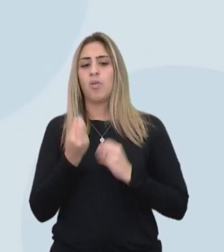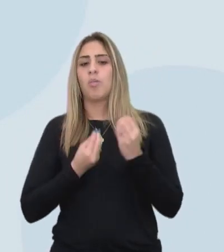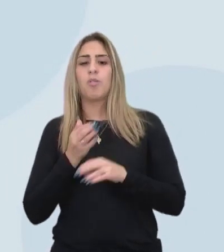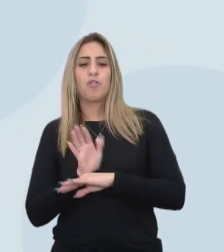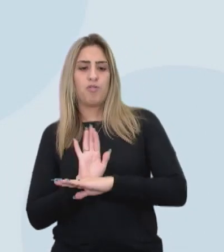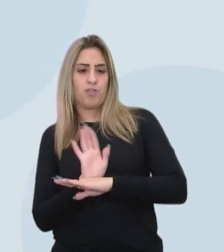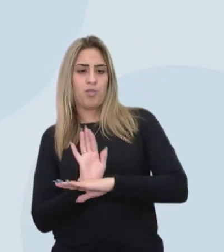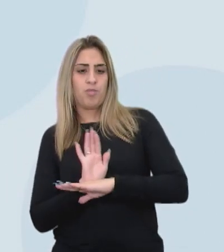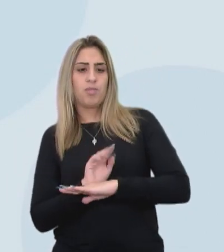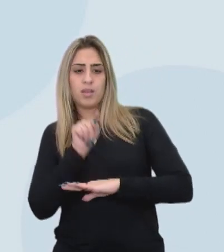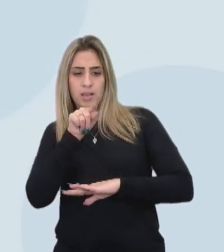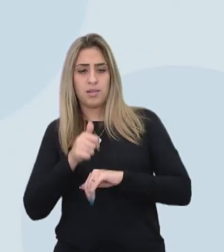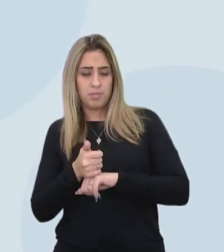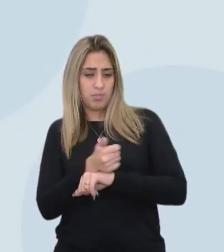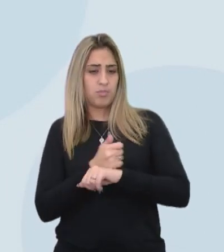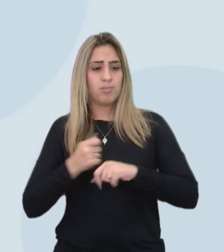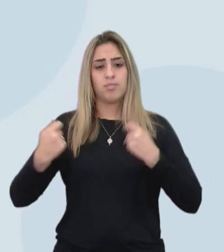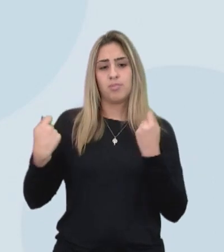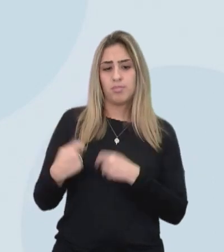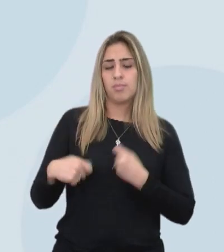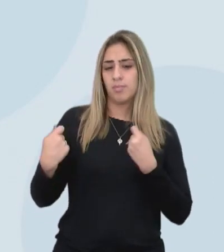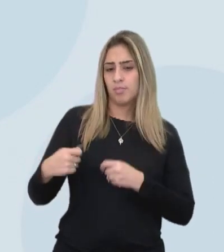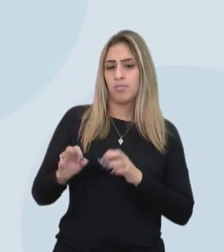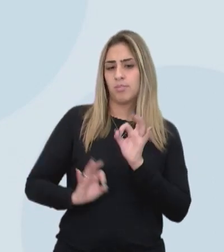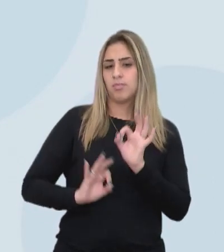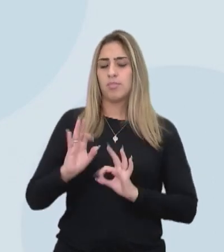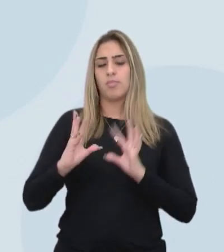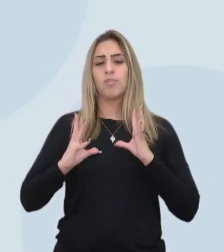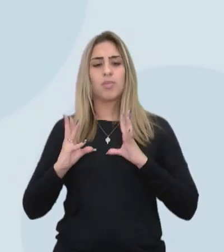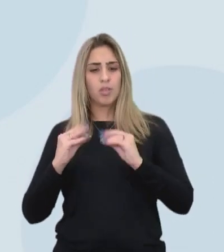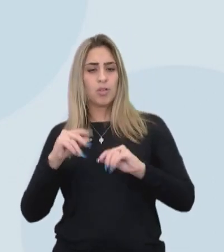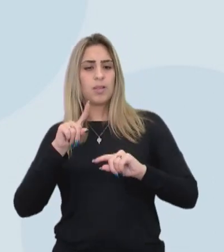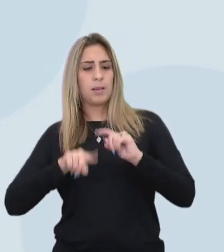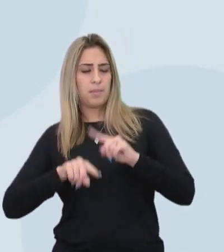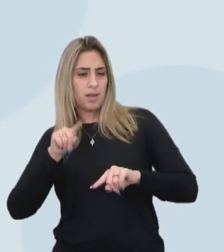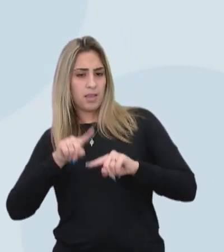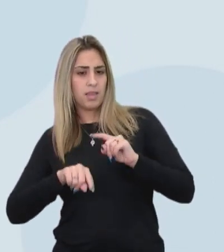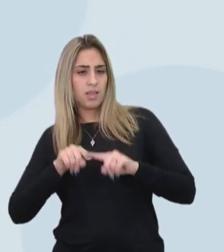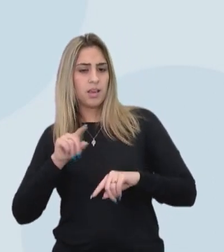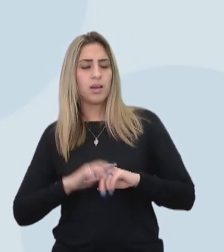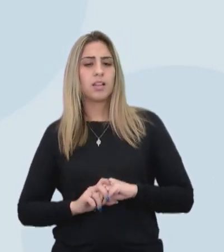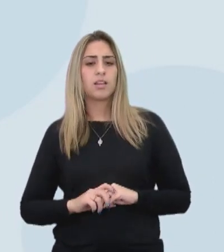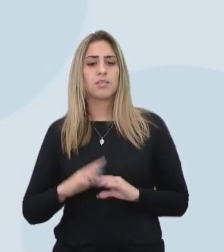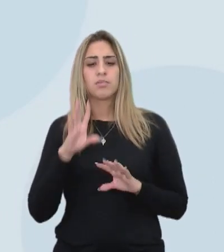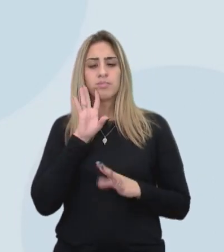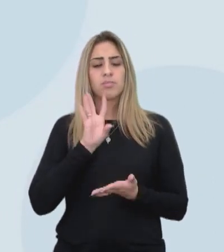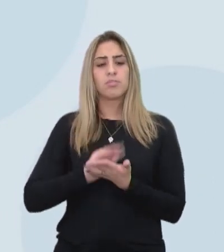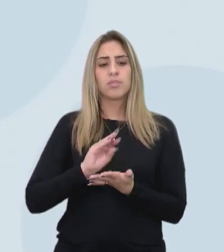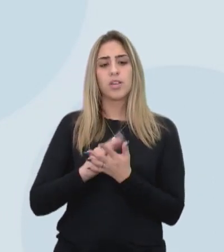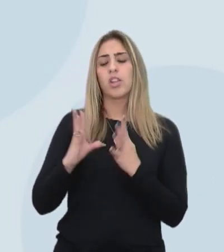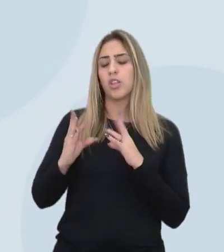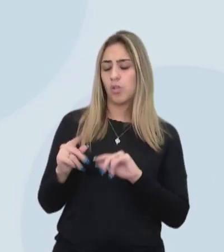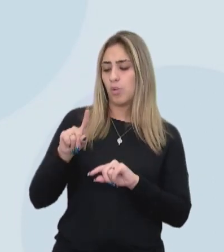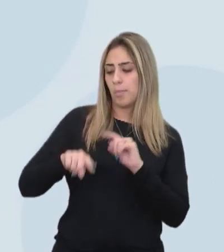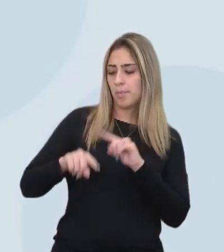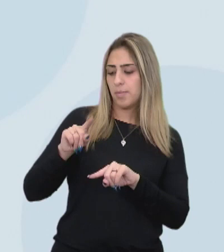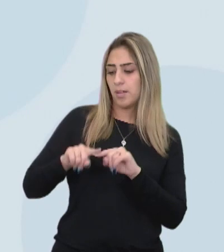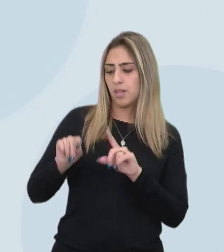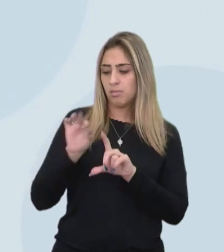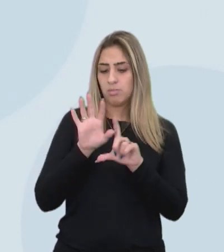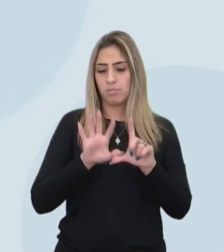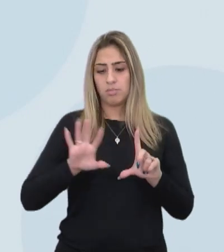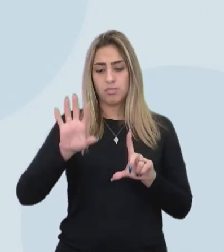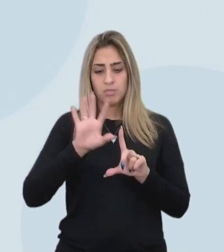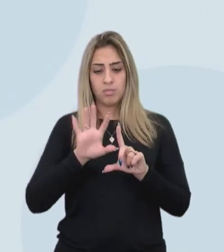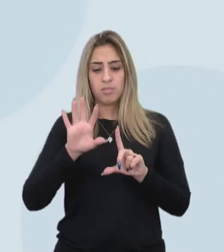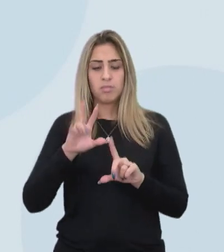Esse profissional deve lapidar toda a matéria-prima bruta e gravada, ou seja, todo esse material de imagens, cenas